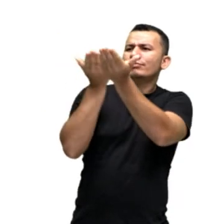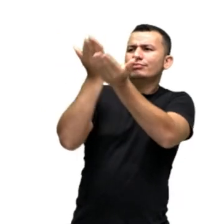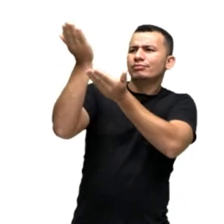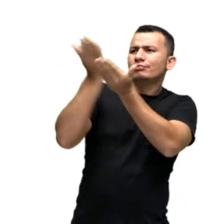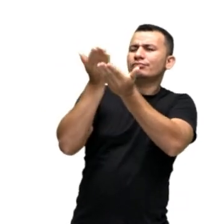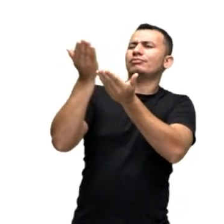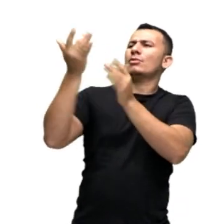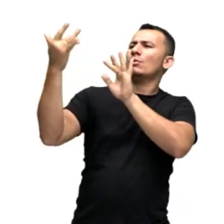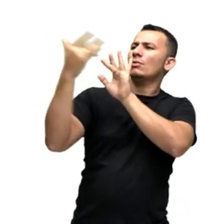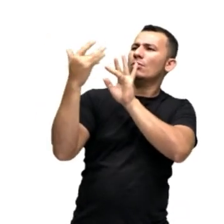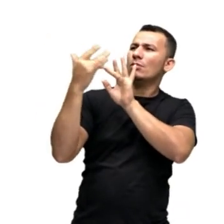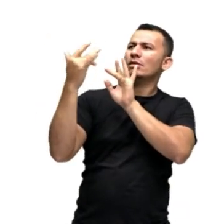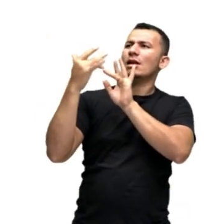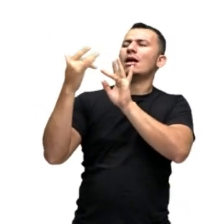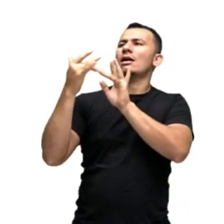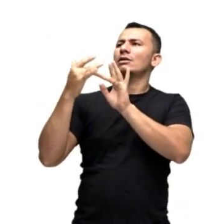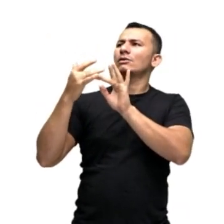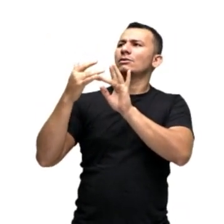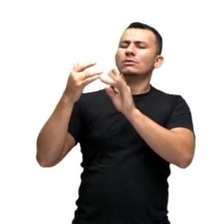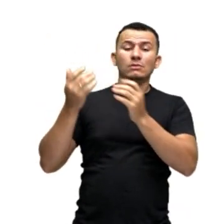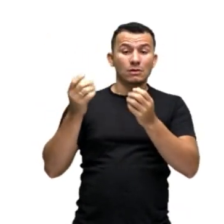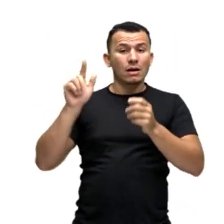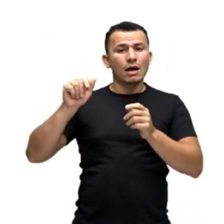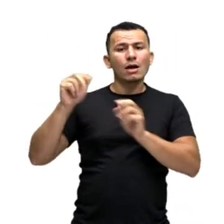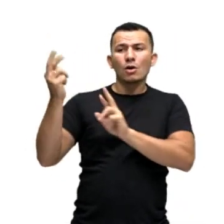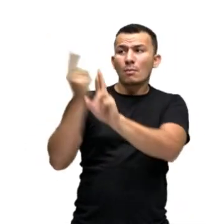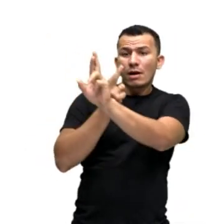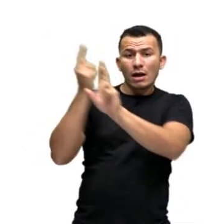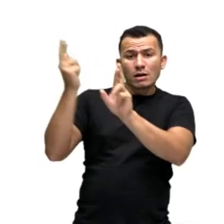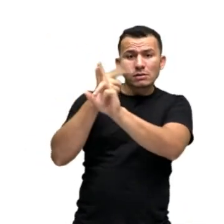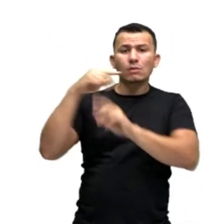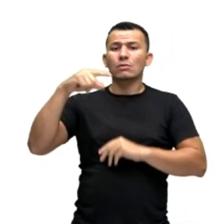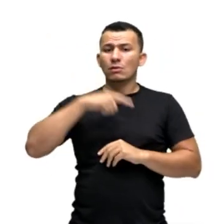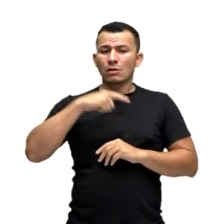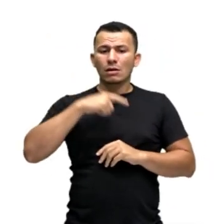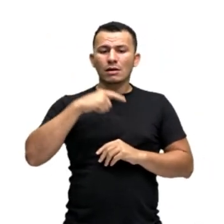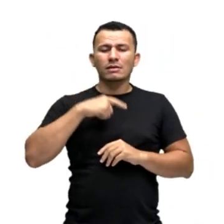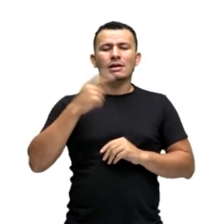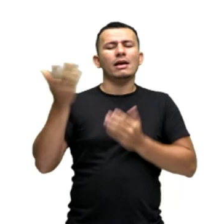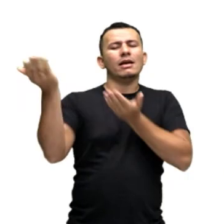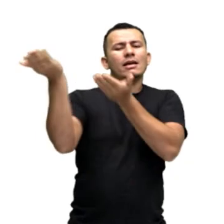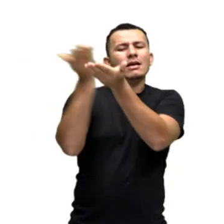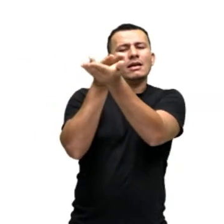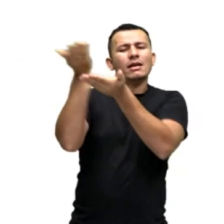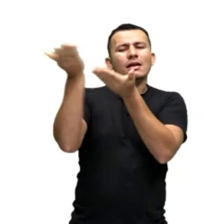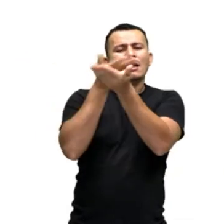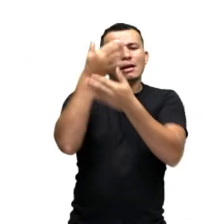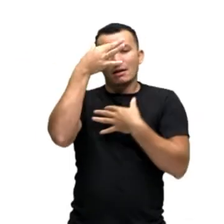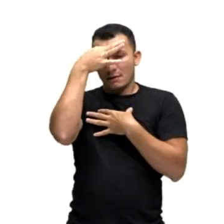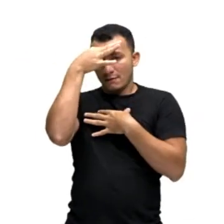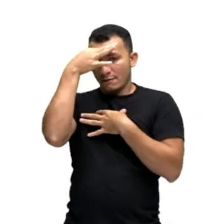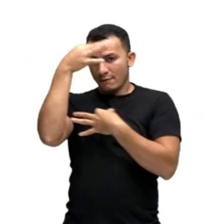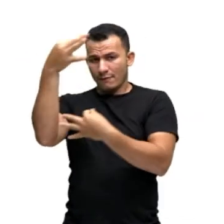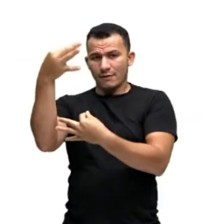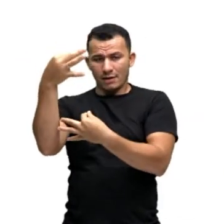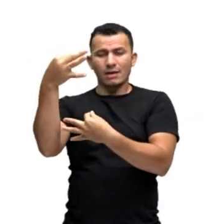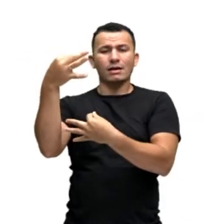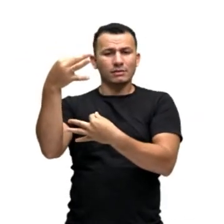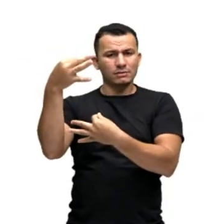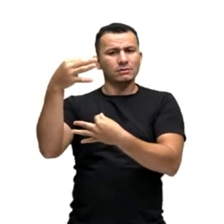ascendente e o ser humano é uma relação pautada numa dinâmica de fé